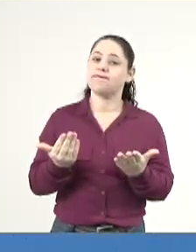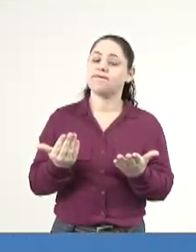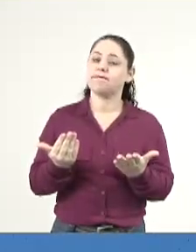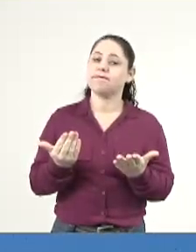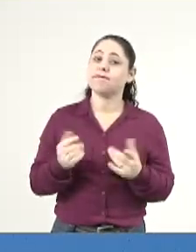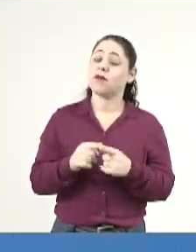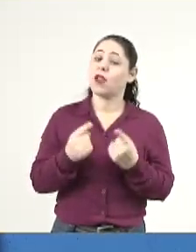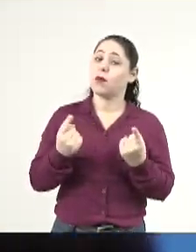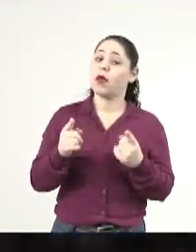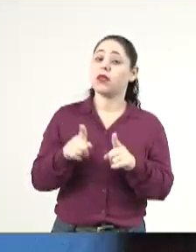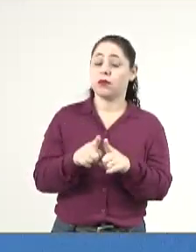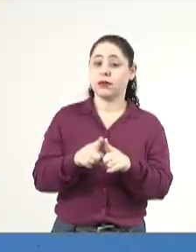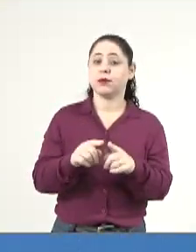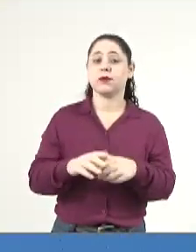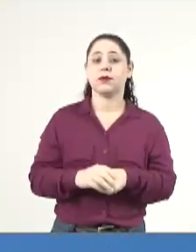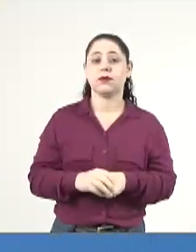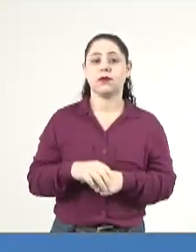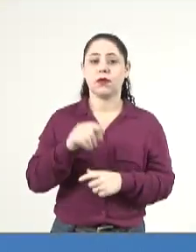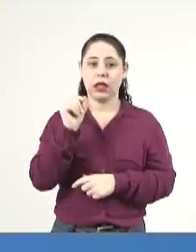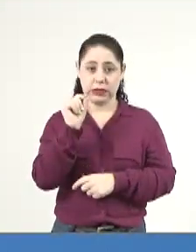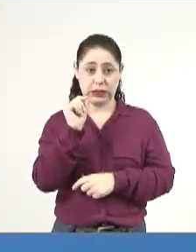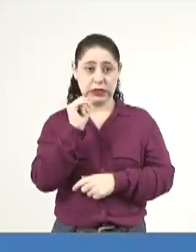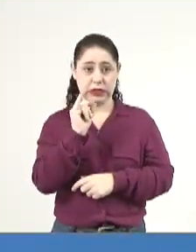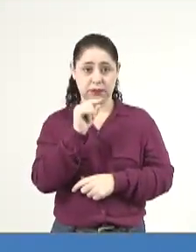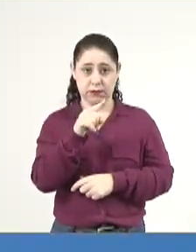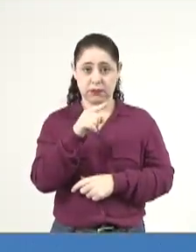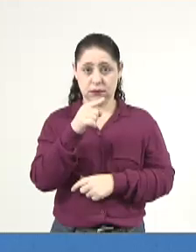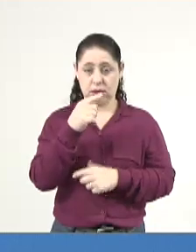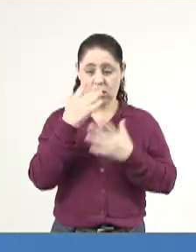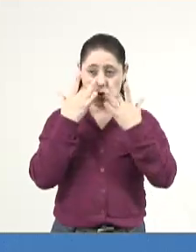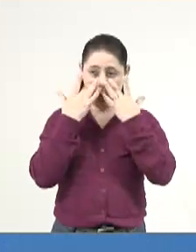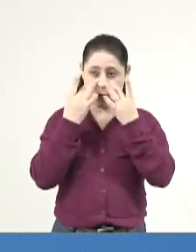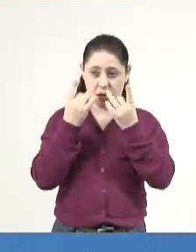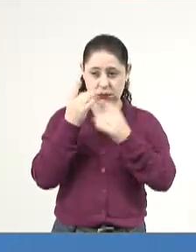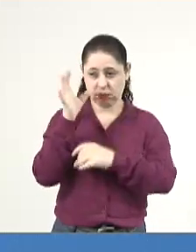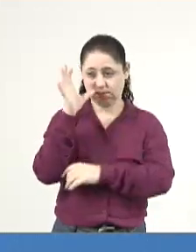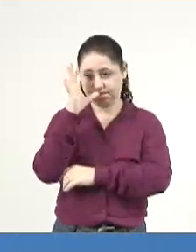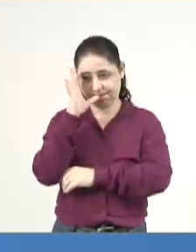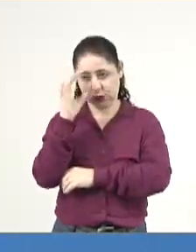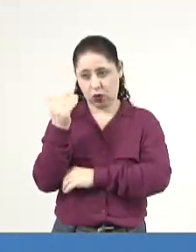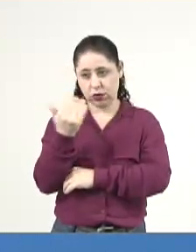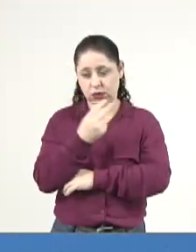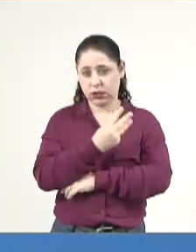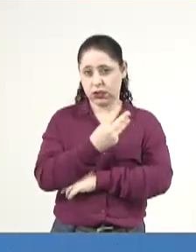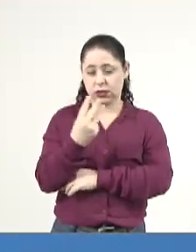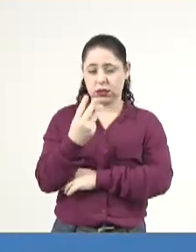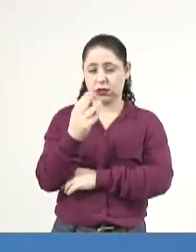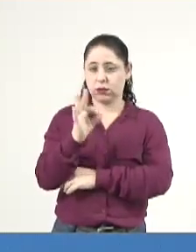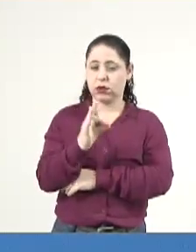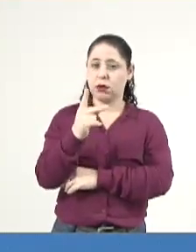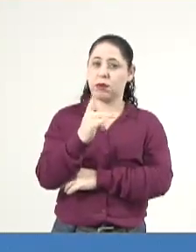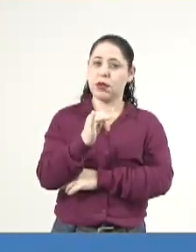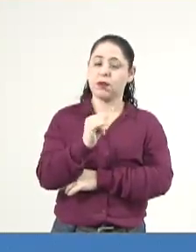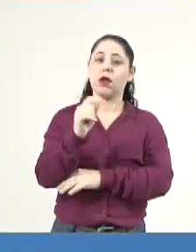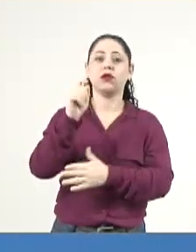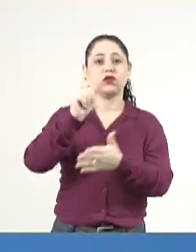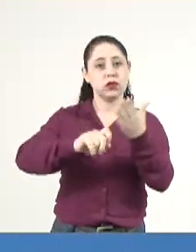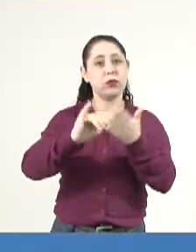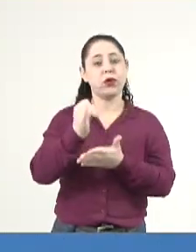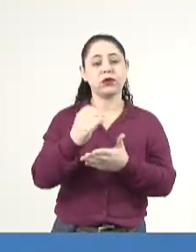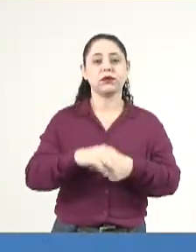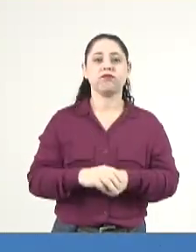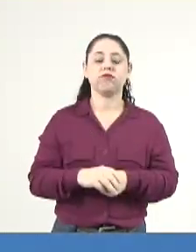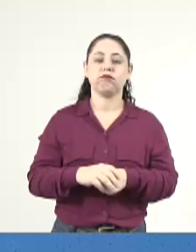do que isso, se você for observar que hoje 33% do PIB é carga tributária. Além da